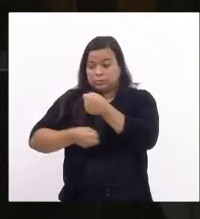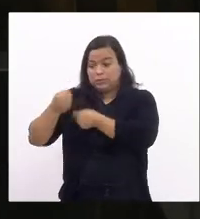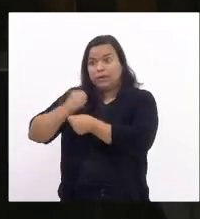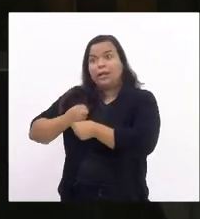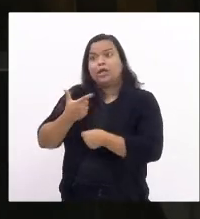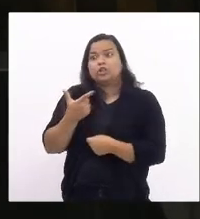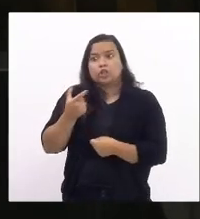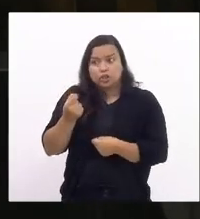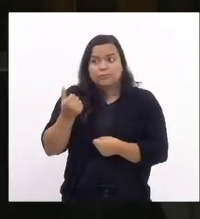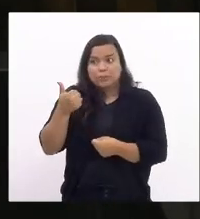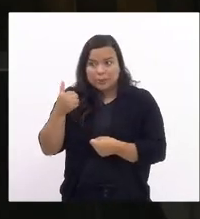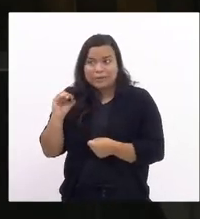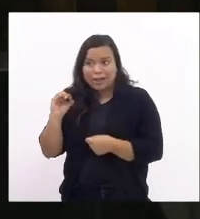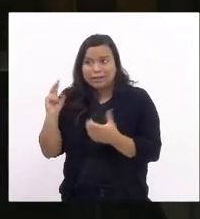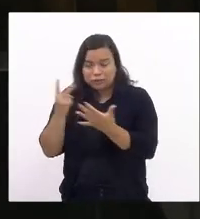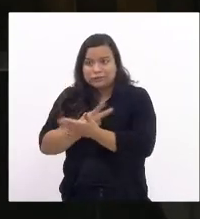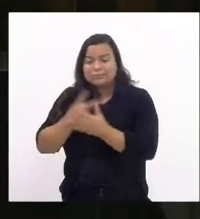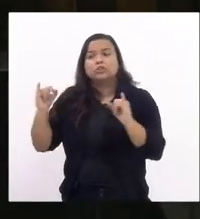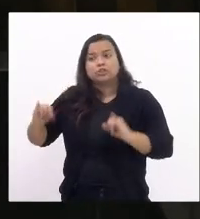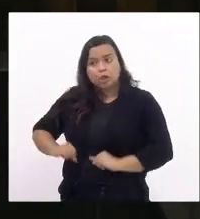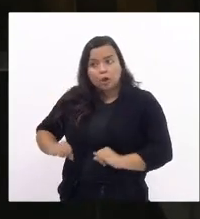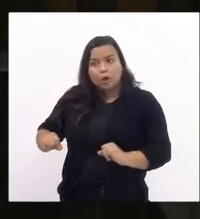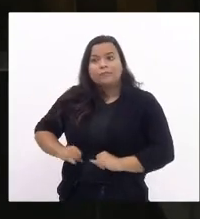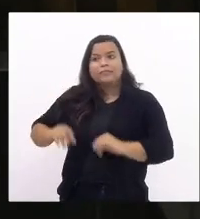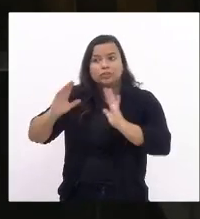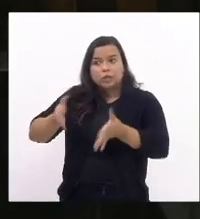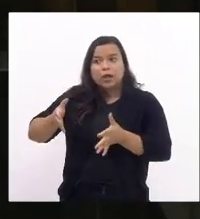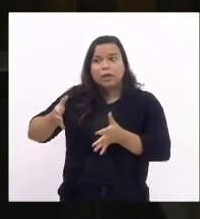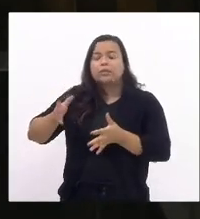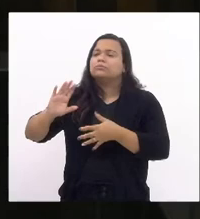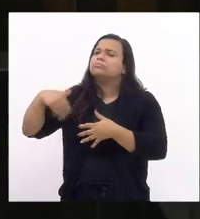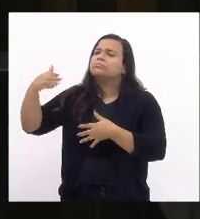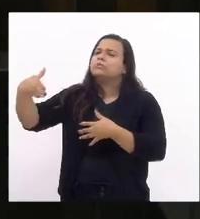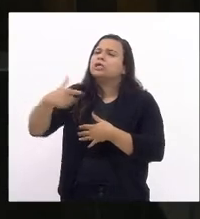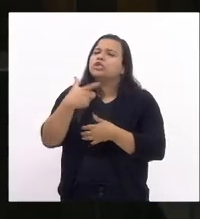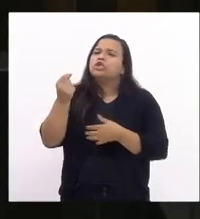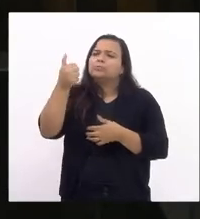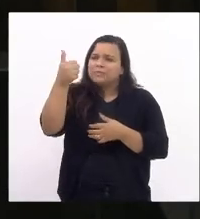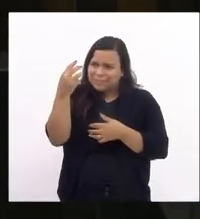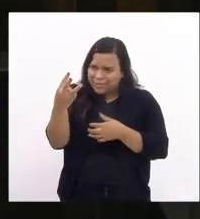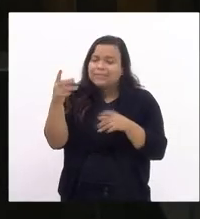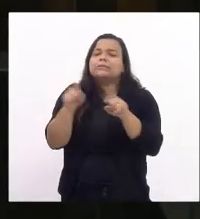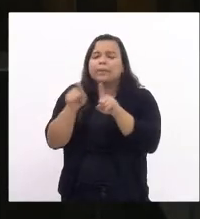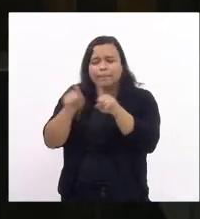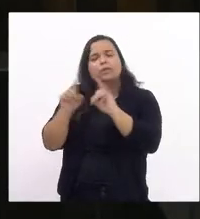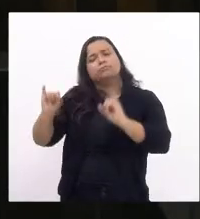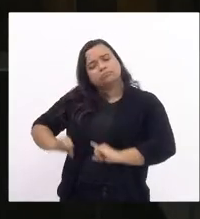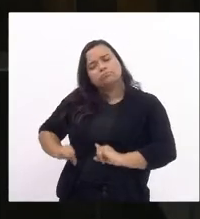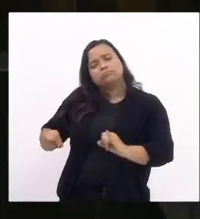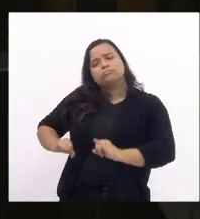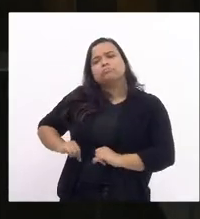2010, ou foram atingidas em 2013, quando teve outro desabamento lá,